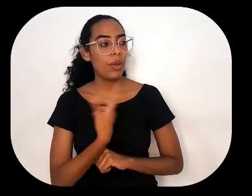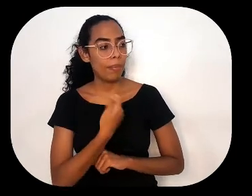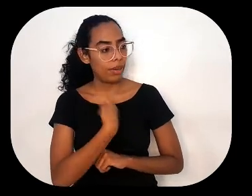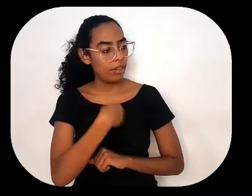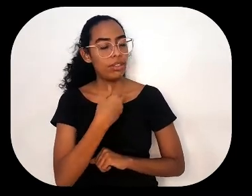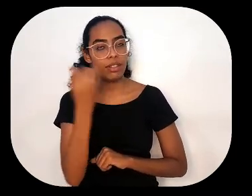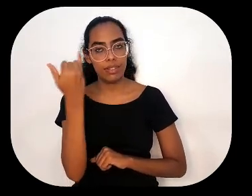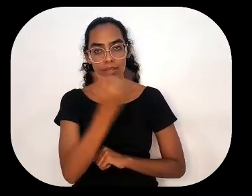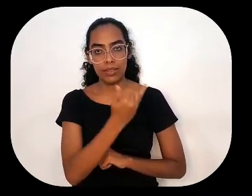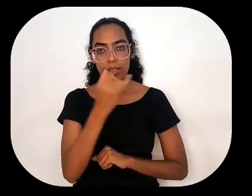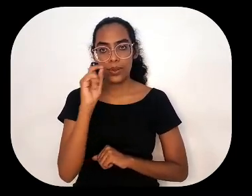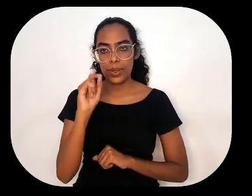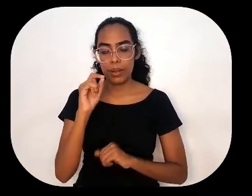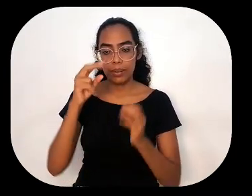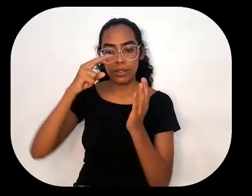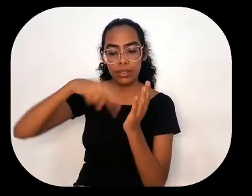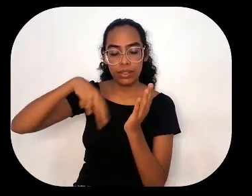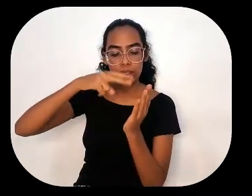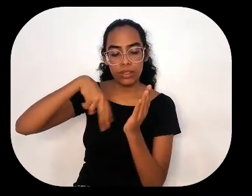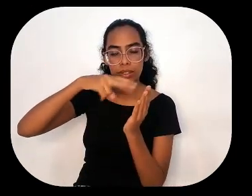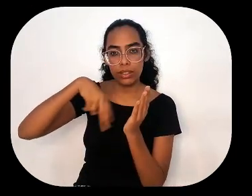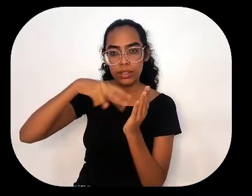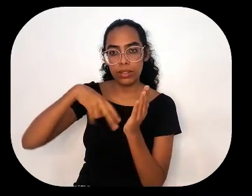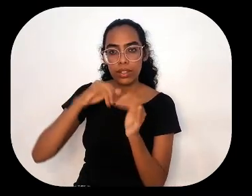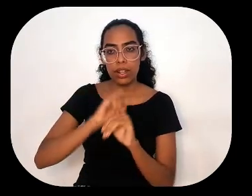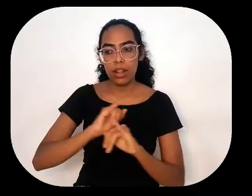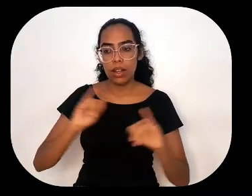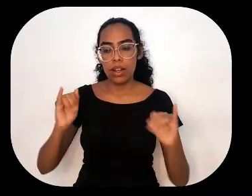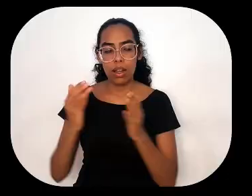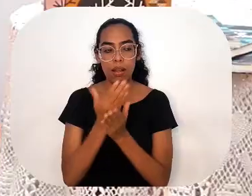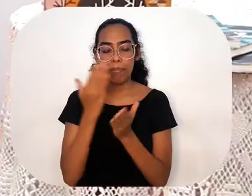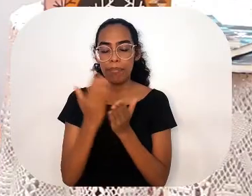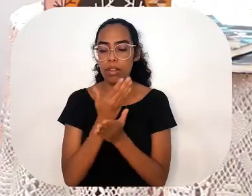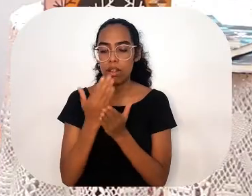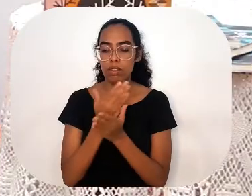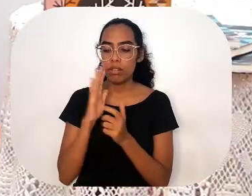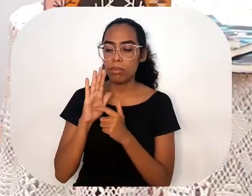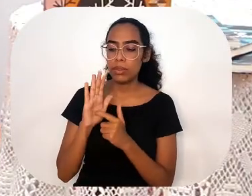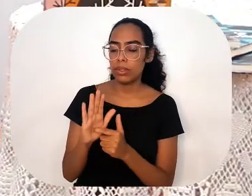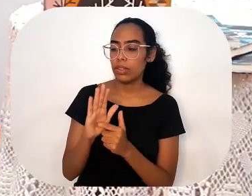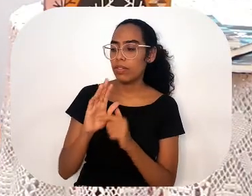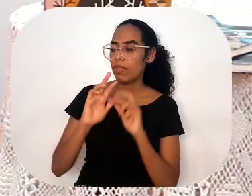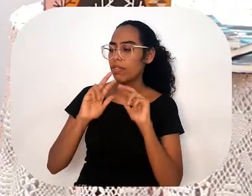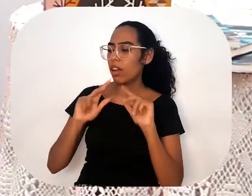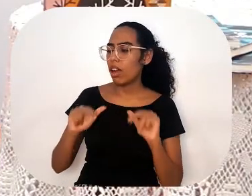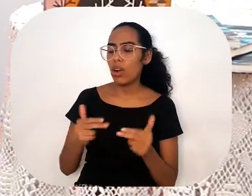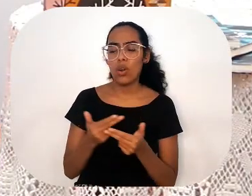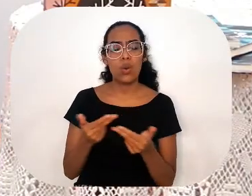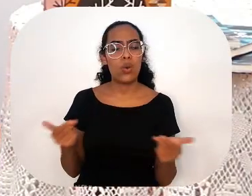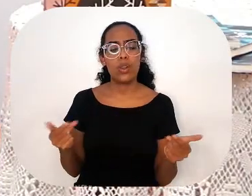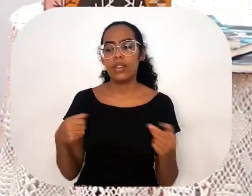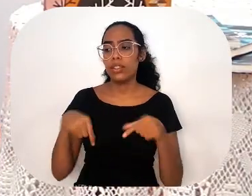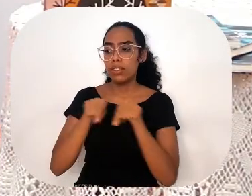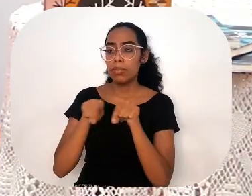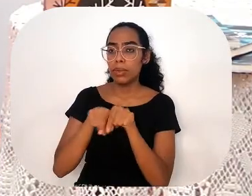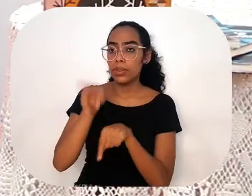deixar de dizer que assim como os livros né quando são abertos eles mostram um bocado de coisa para